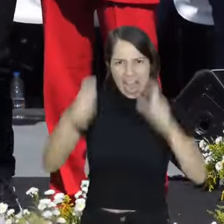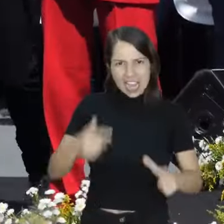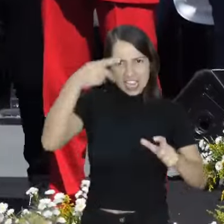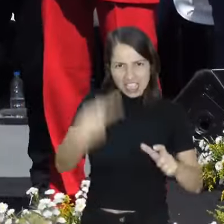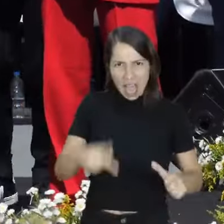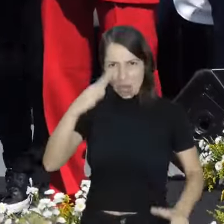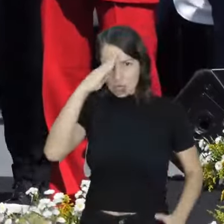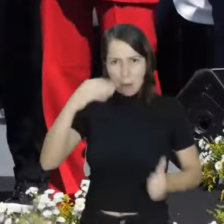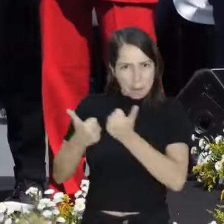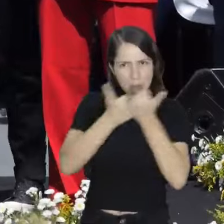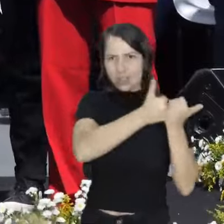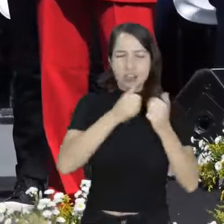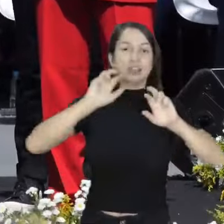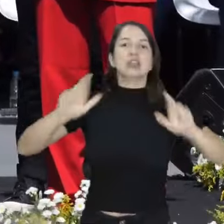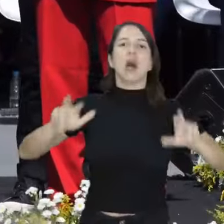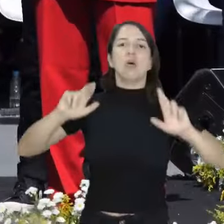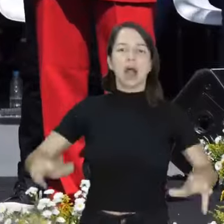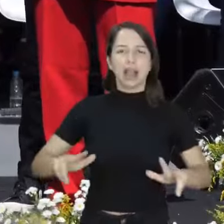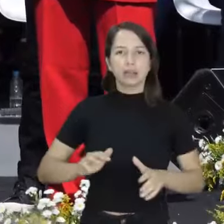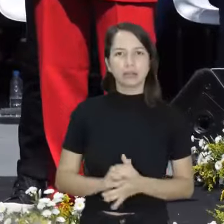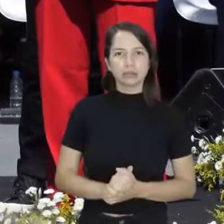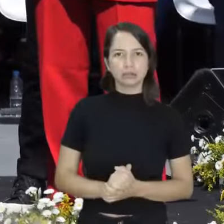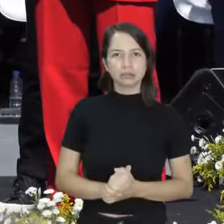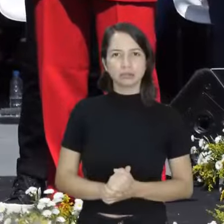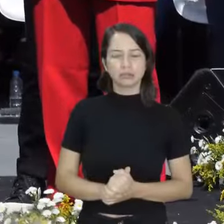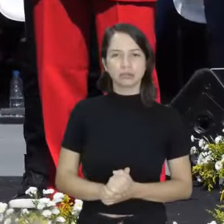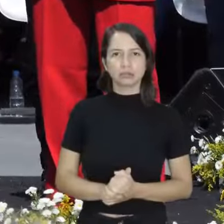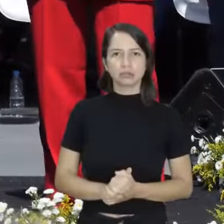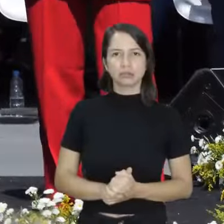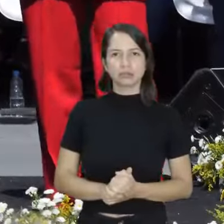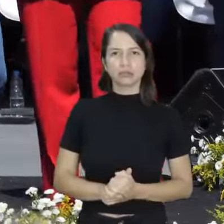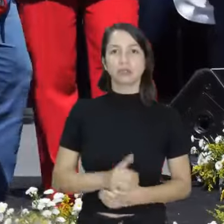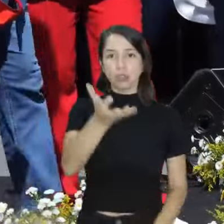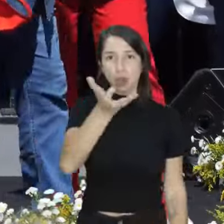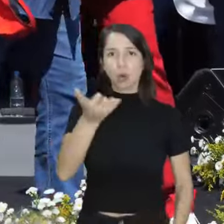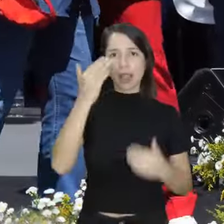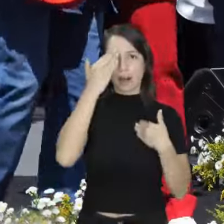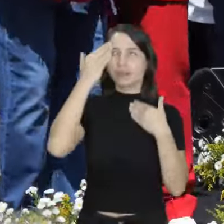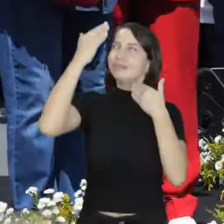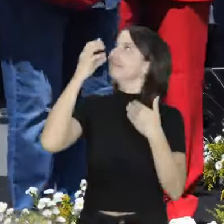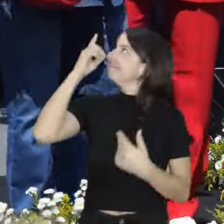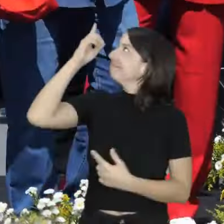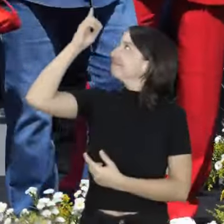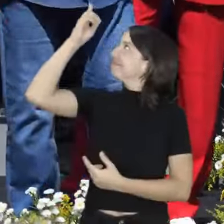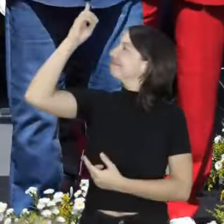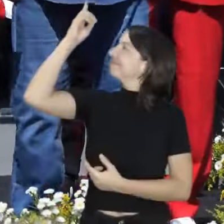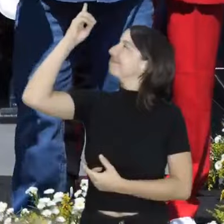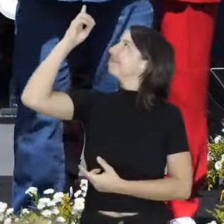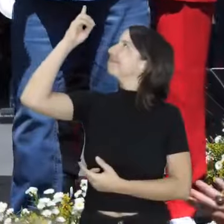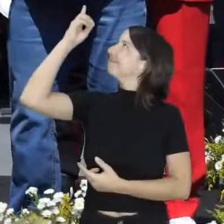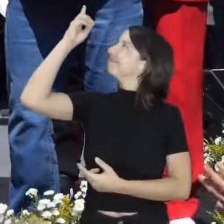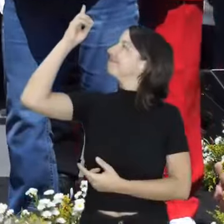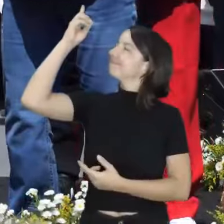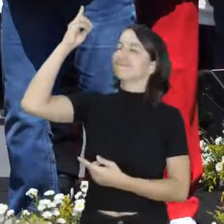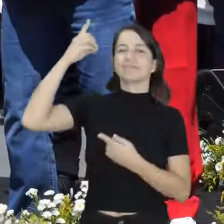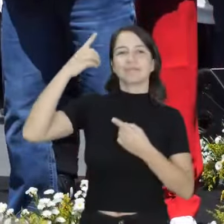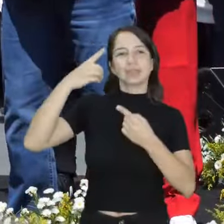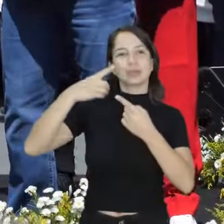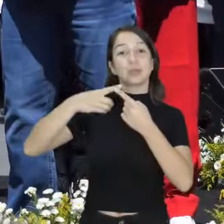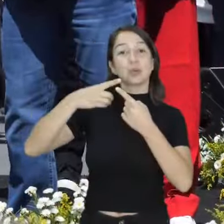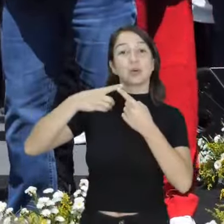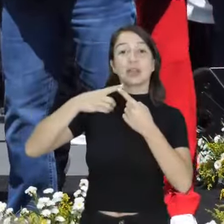Eu quero agradecer a Deus, porque Deus nos dá esse dia